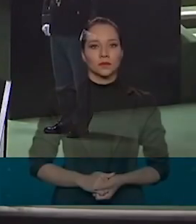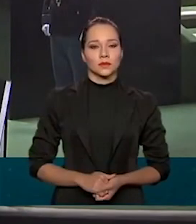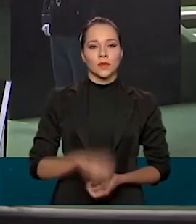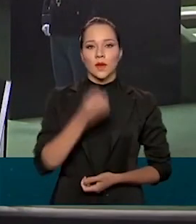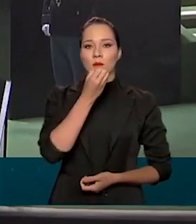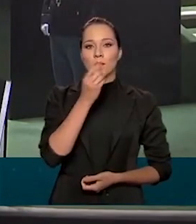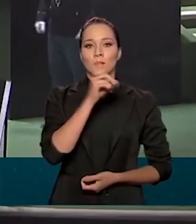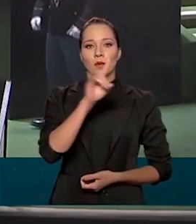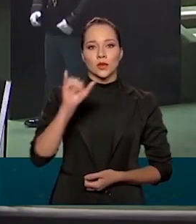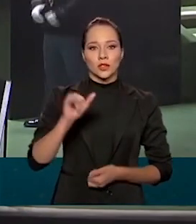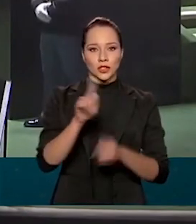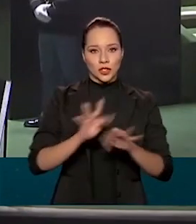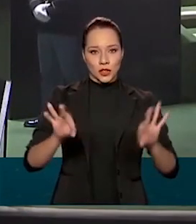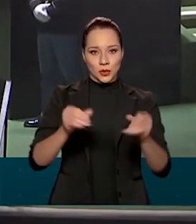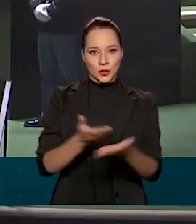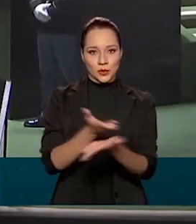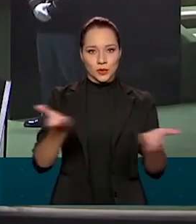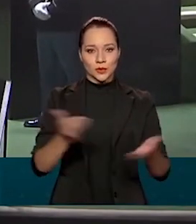Bom dia a todos.